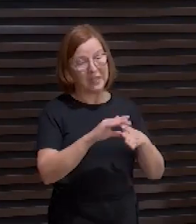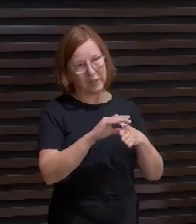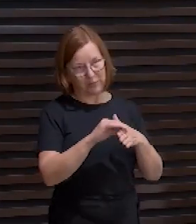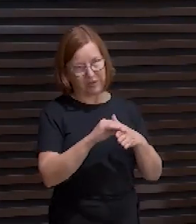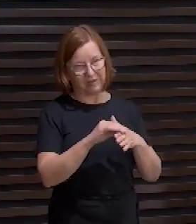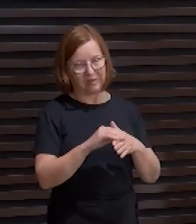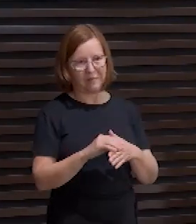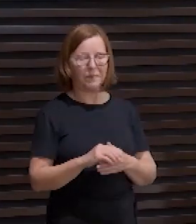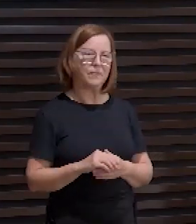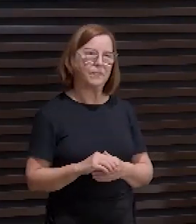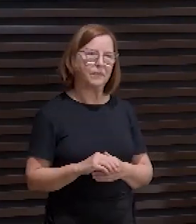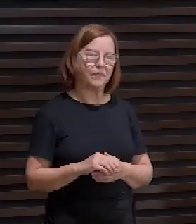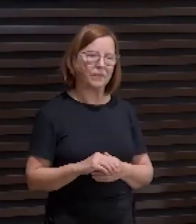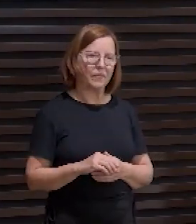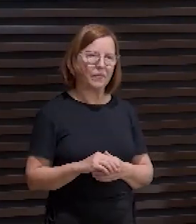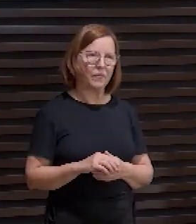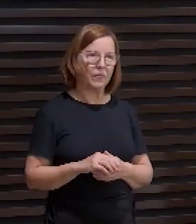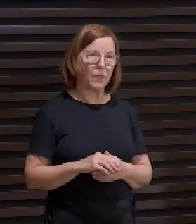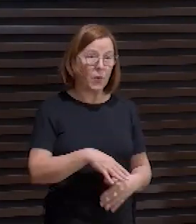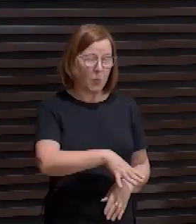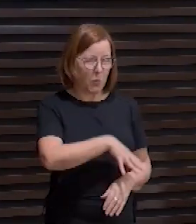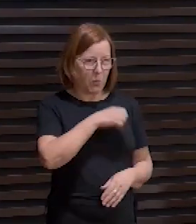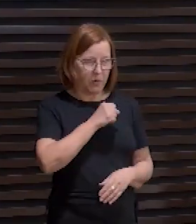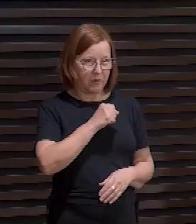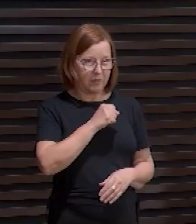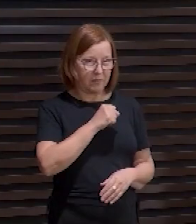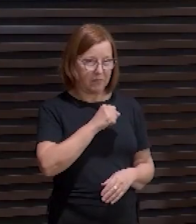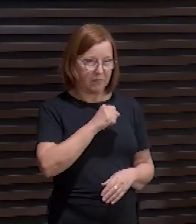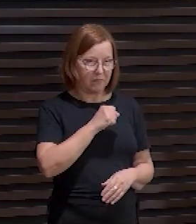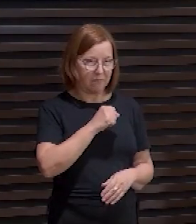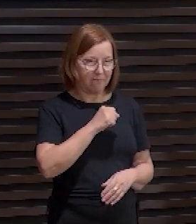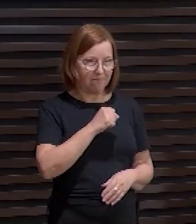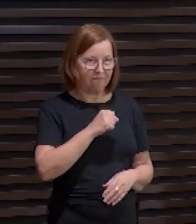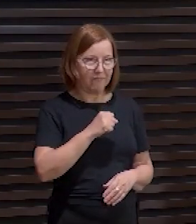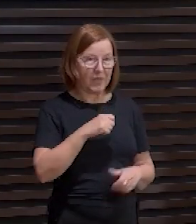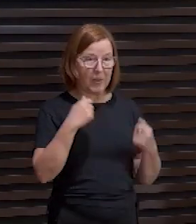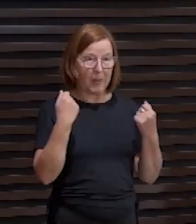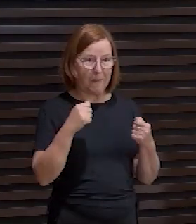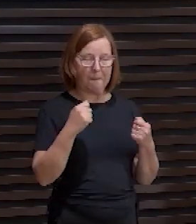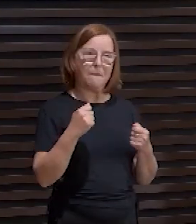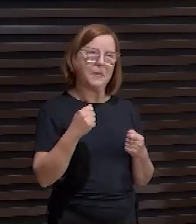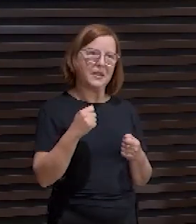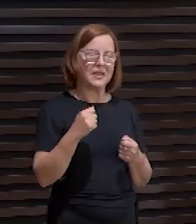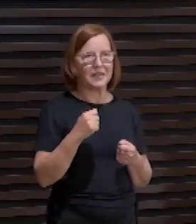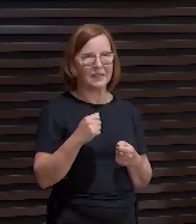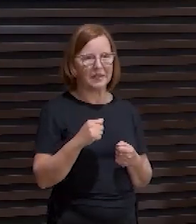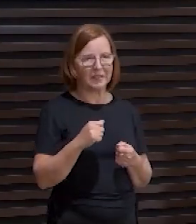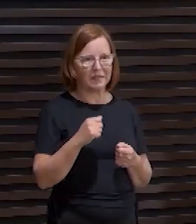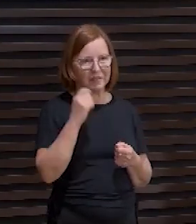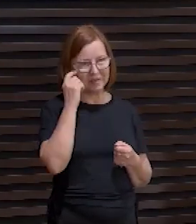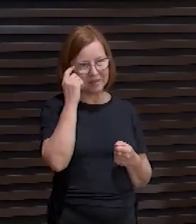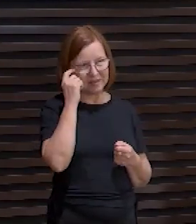do seu hospedeiro, o ódio depende da falta de amor, da falta de perdão. E